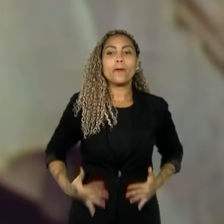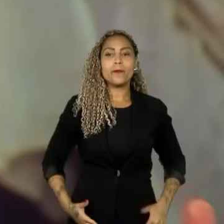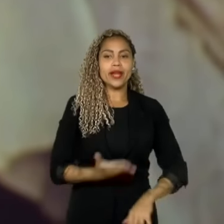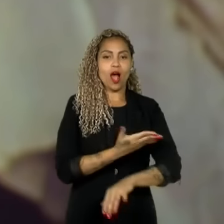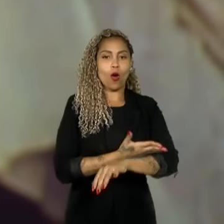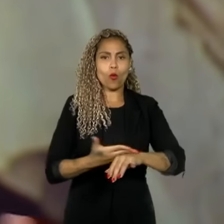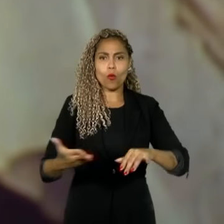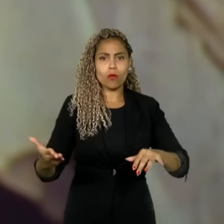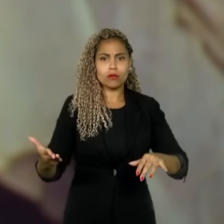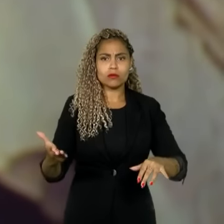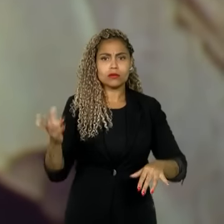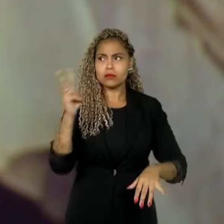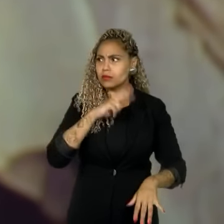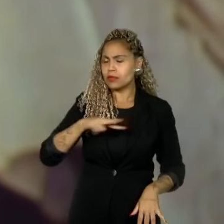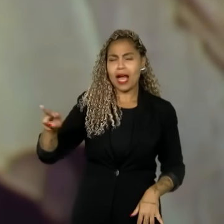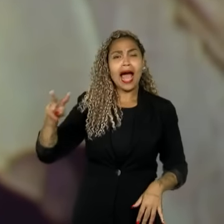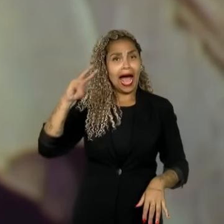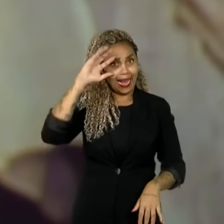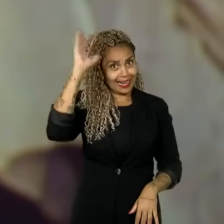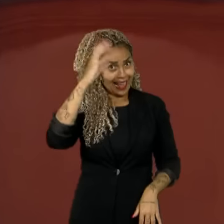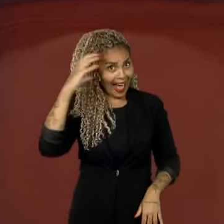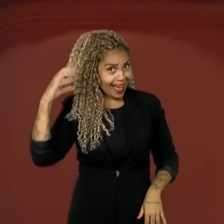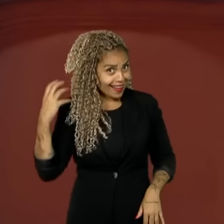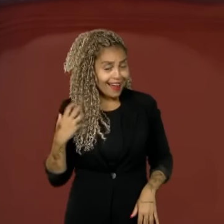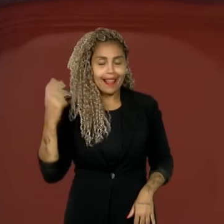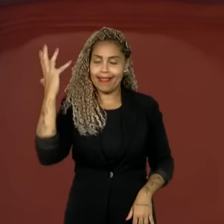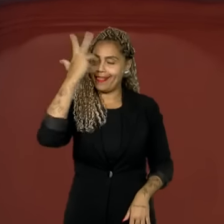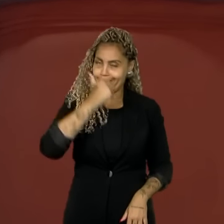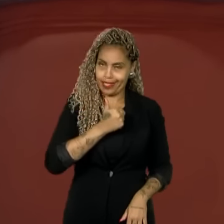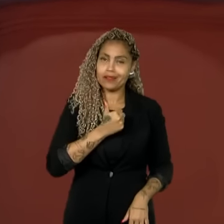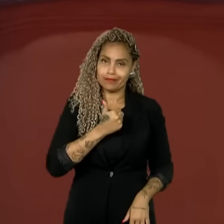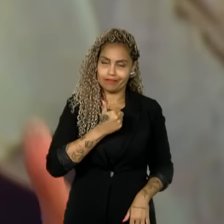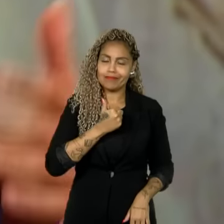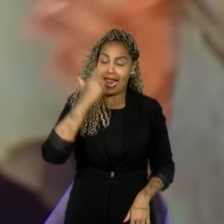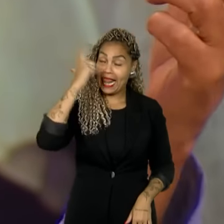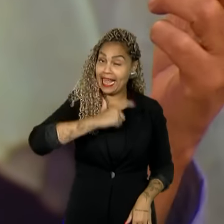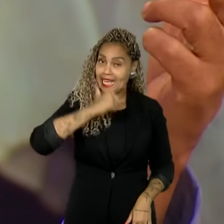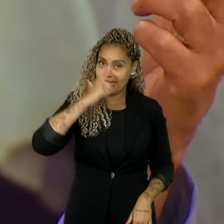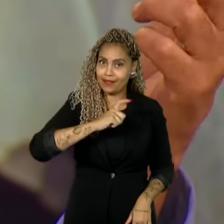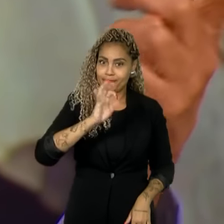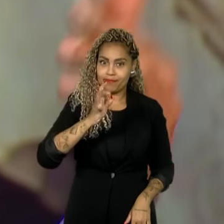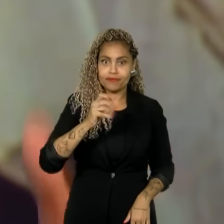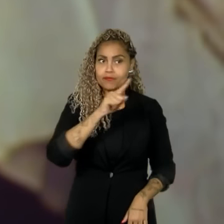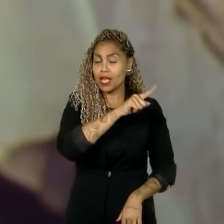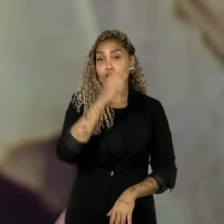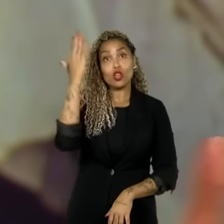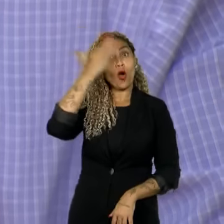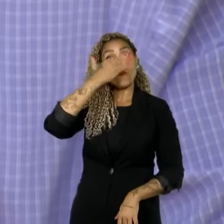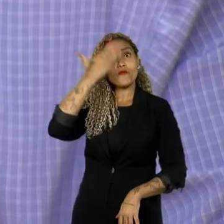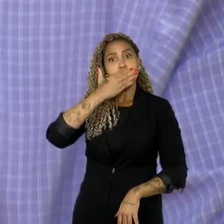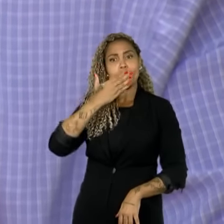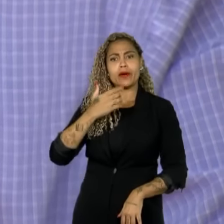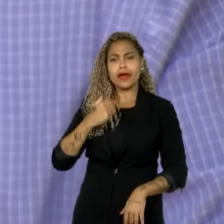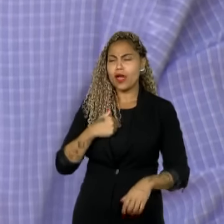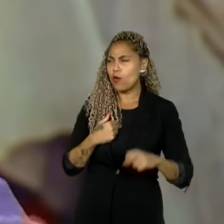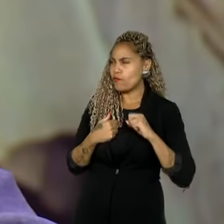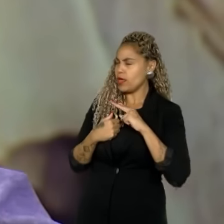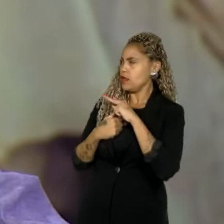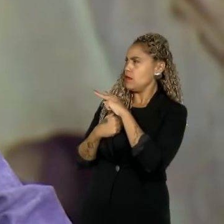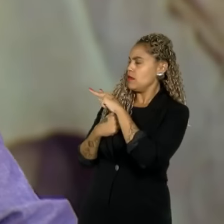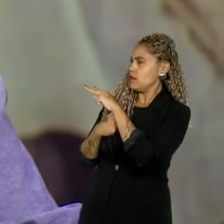foi um negócio assim, porque ela era linda, cara. É uma coisa. Apareceu por trás, eu estou falando porque ele nem viu, porque ela apareceu por trás. O nego tomou aquele choque. O que é